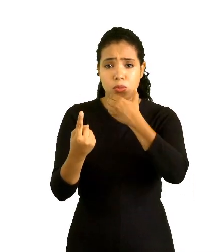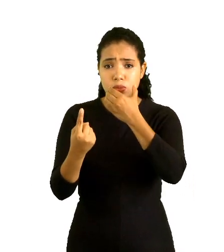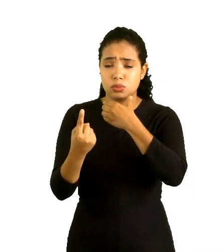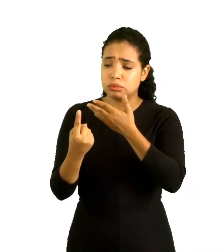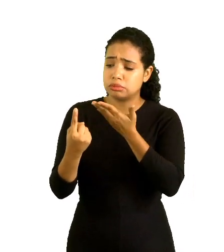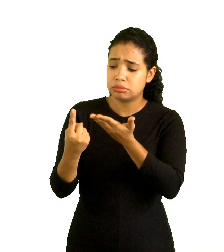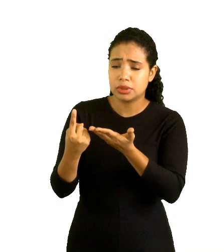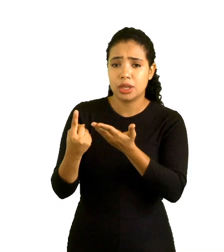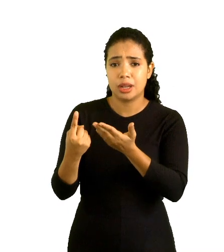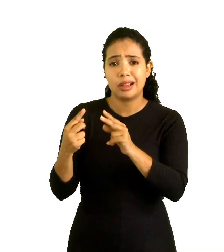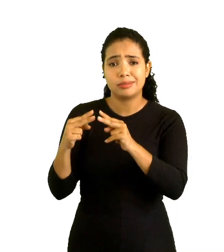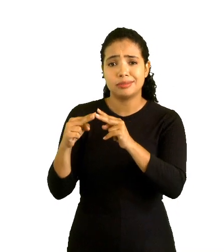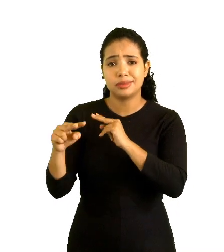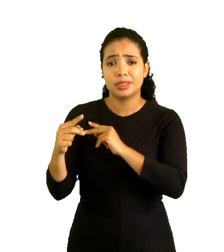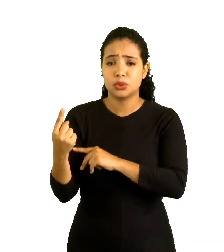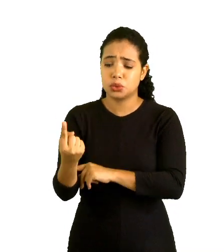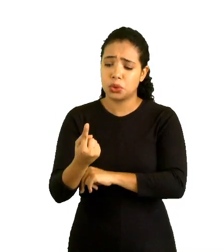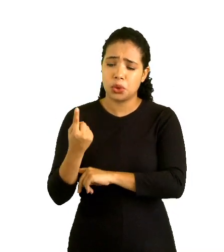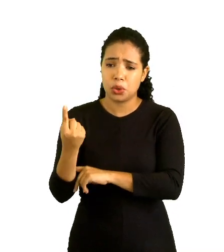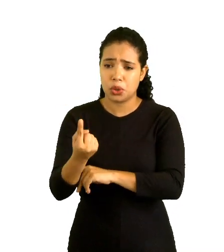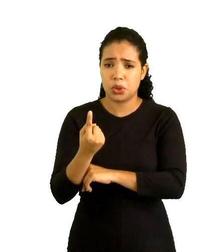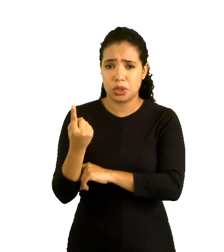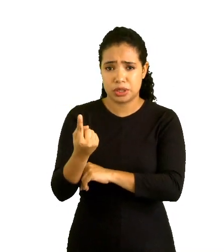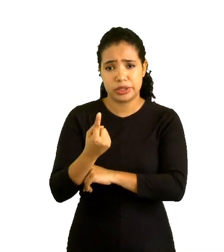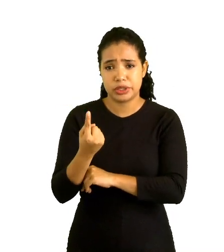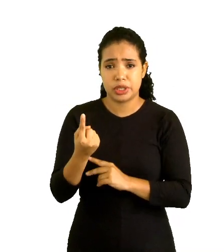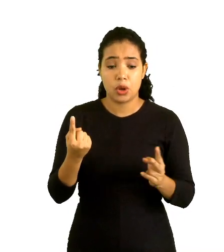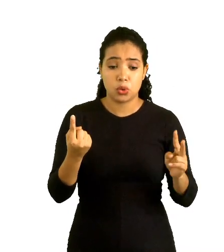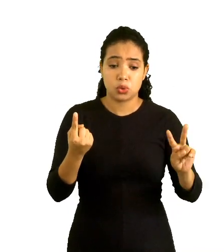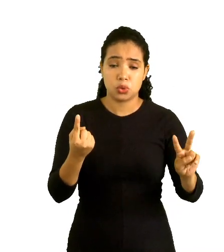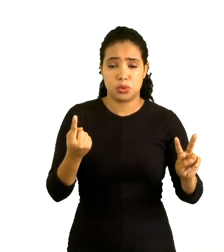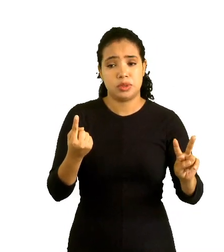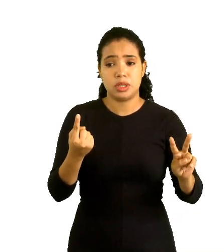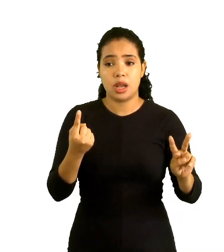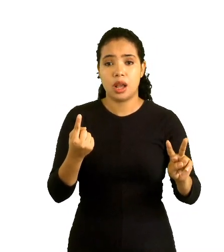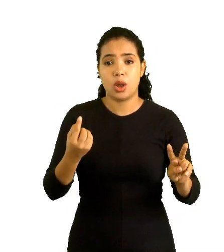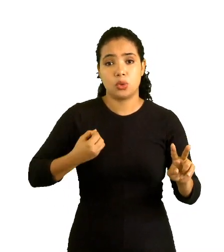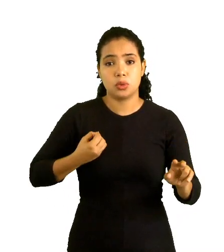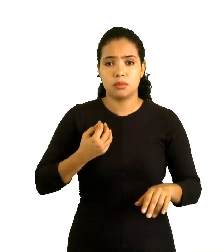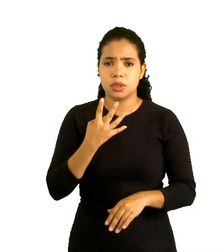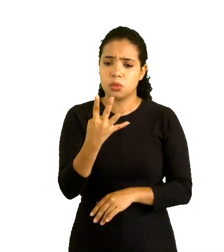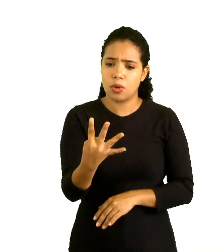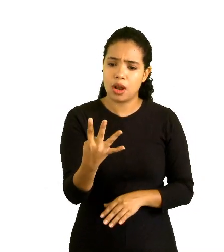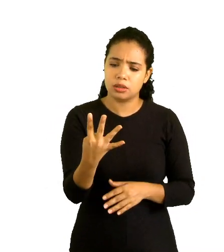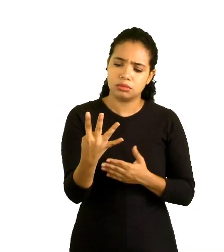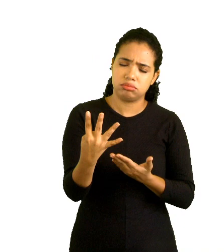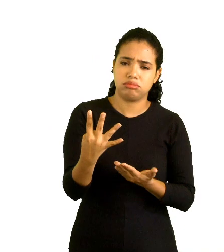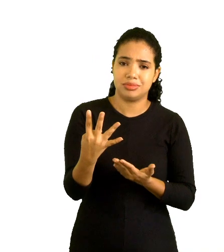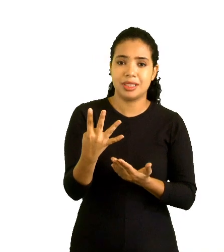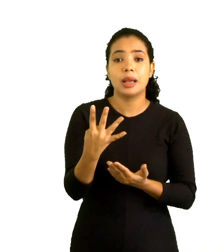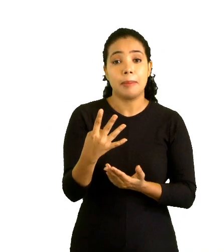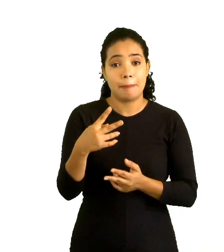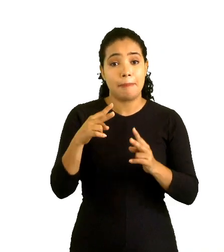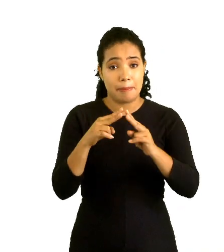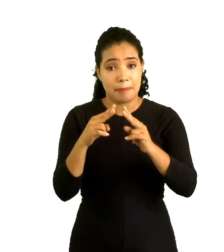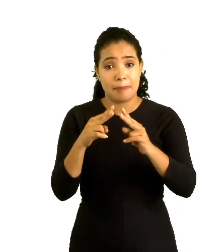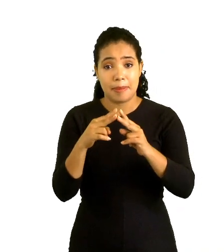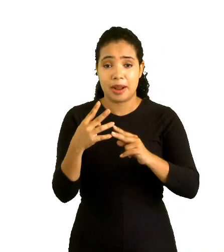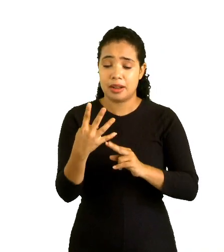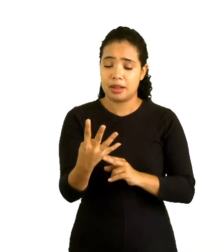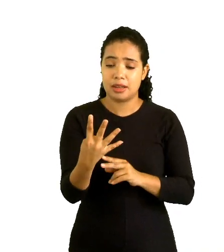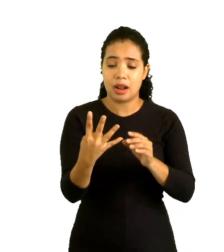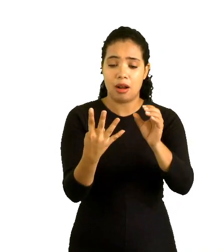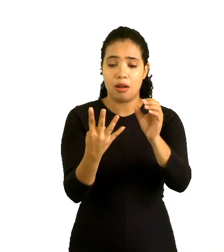pois está sozinho, não forma um par. E o número 4? É par,